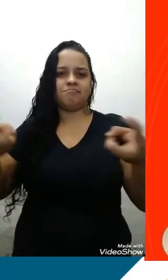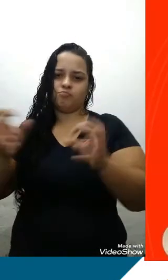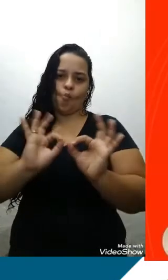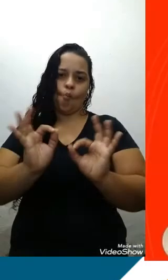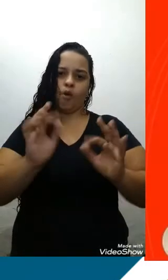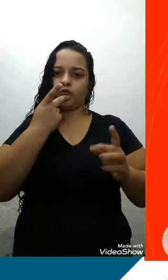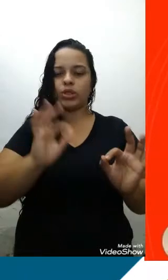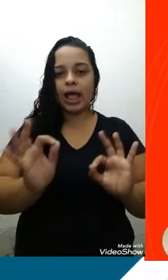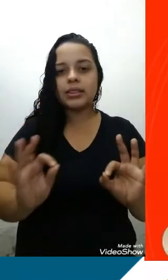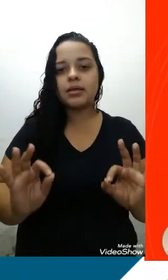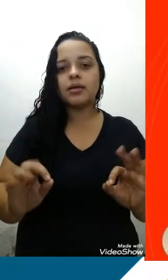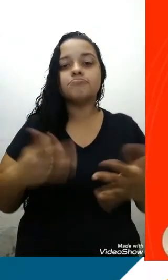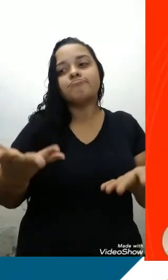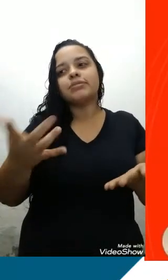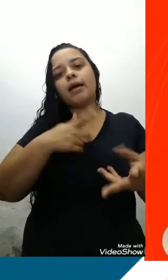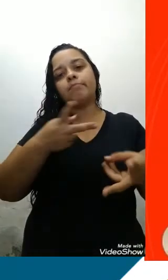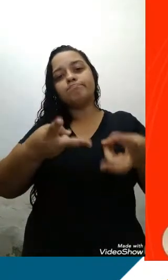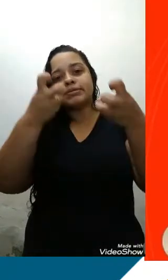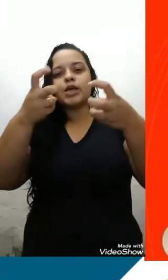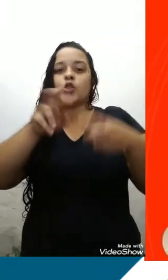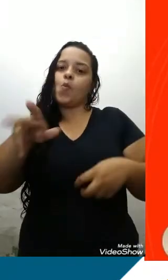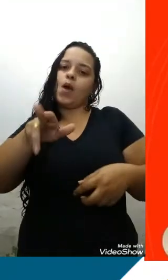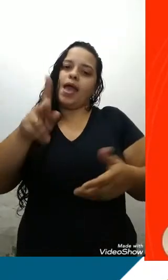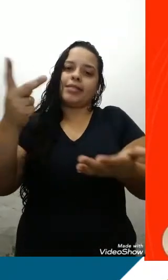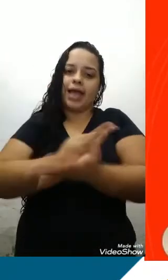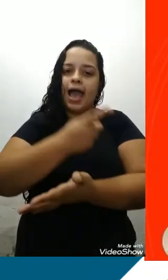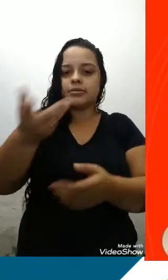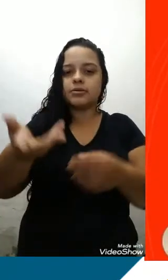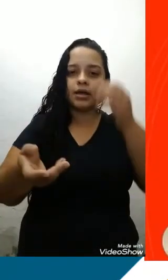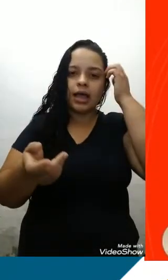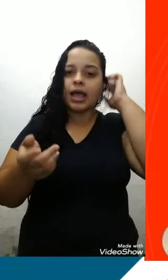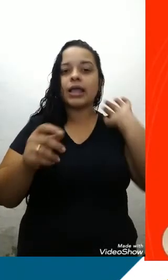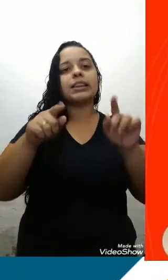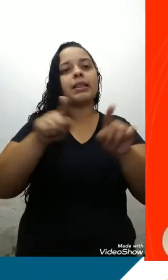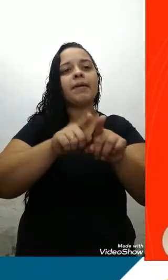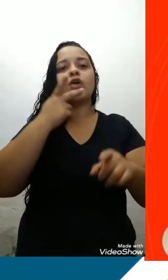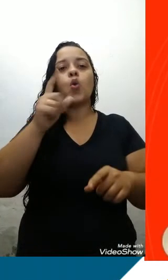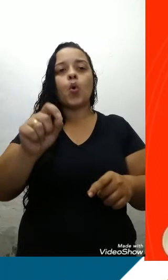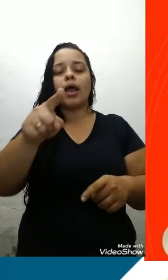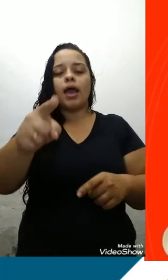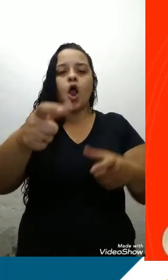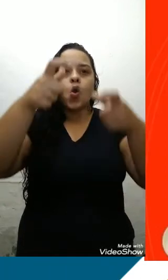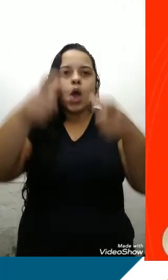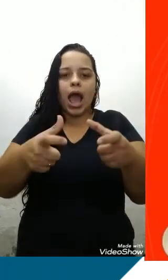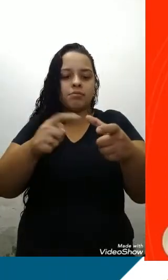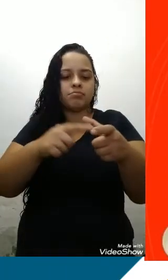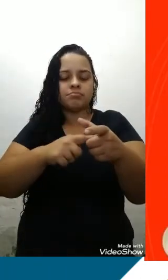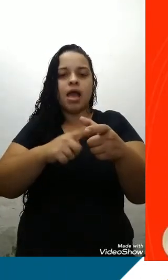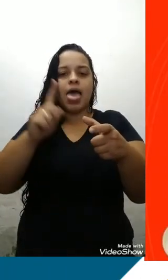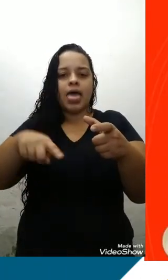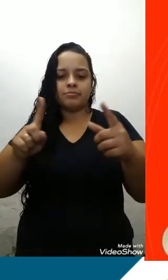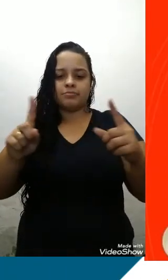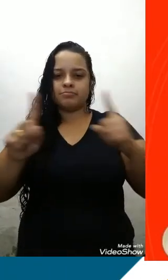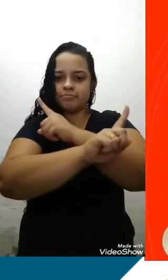recursos naturais. É mais um ponto de passagem. Letra C fala da posição relativa nas redes de circulação. E aí sim,